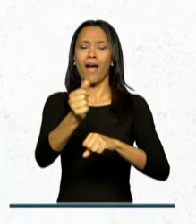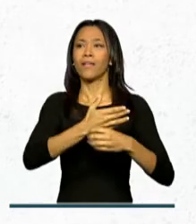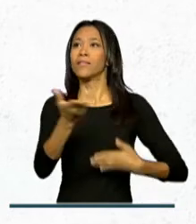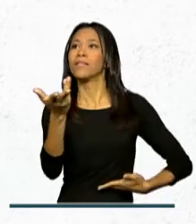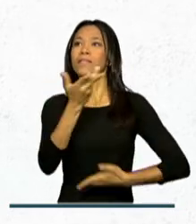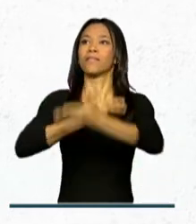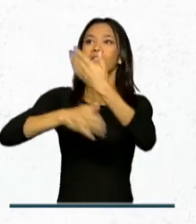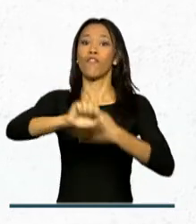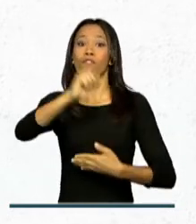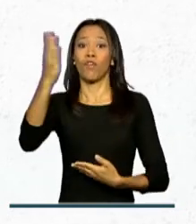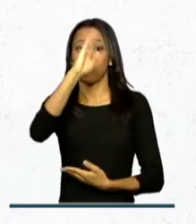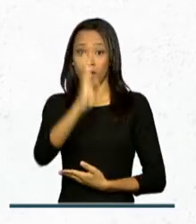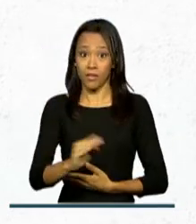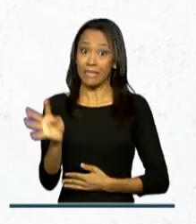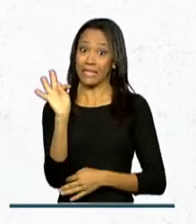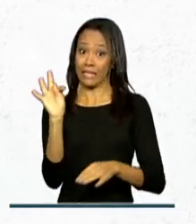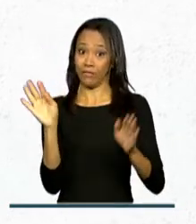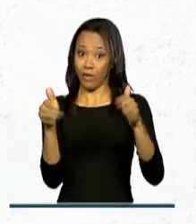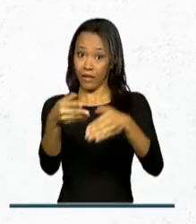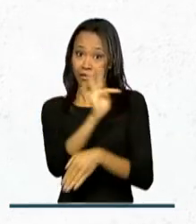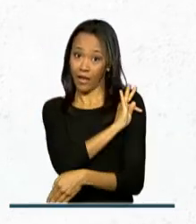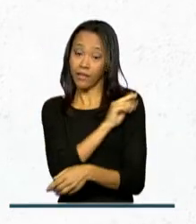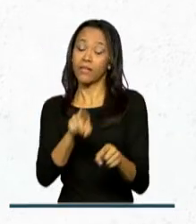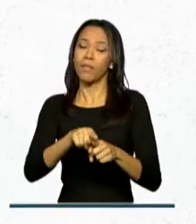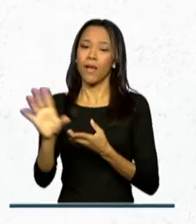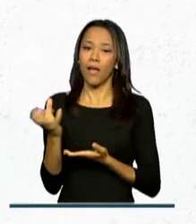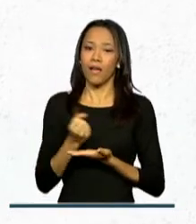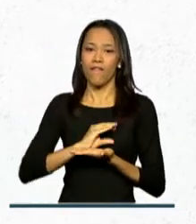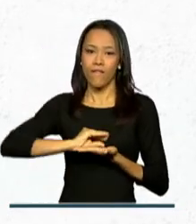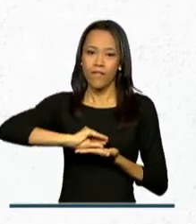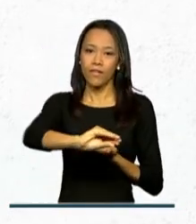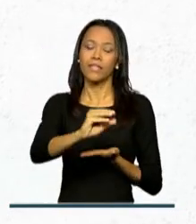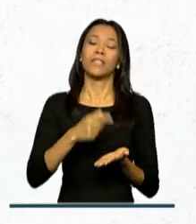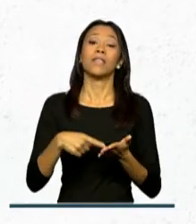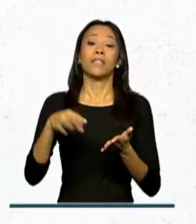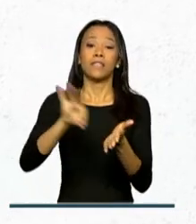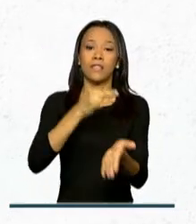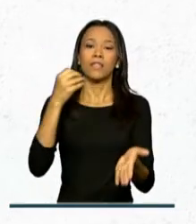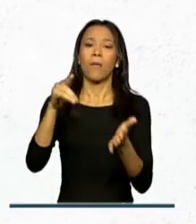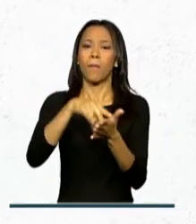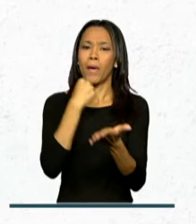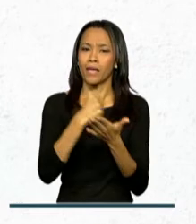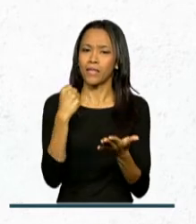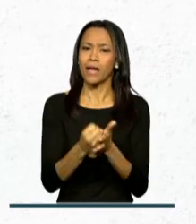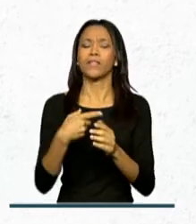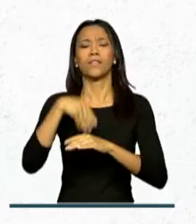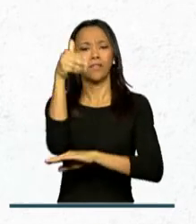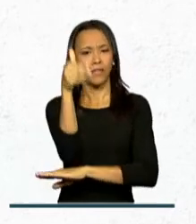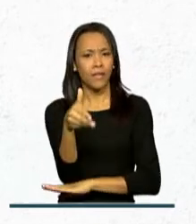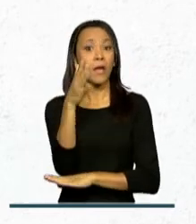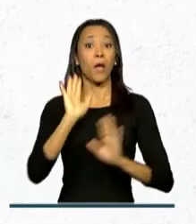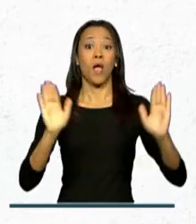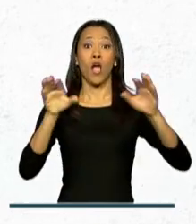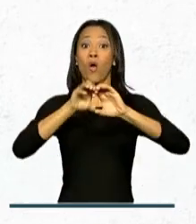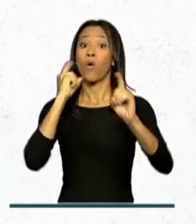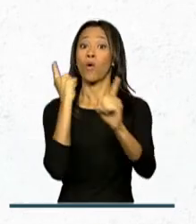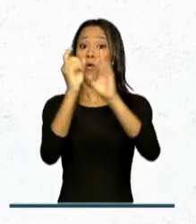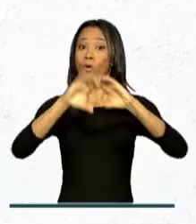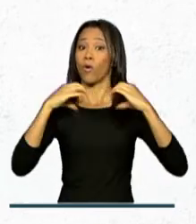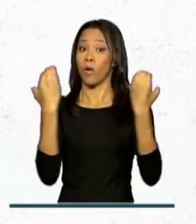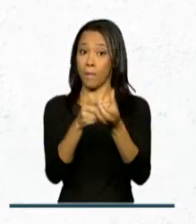intercâmbio técnico, além de receber o financiamento de inscrições, passagens e hospedagens para congressos de pesquisa da